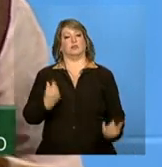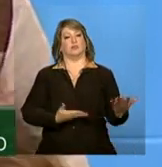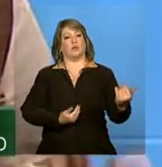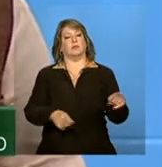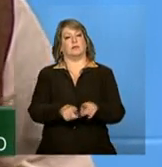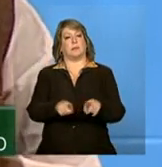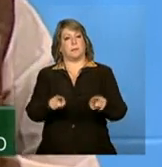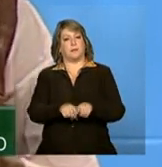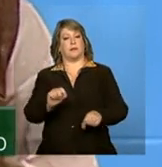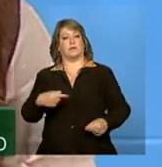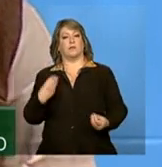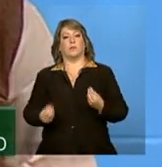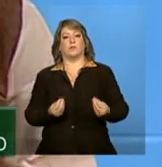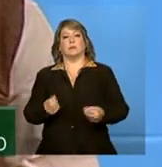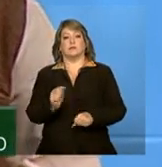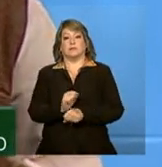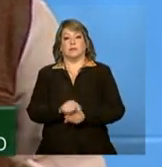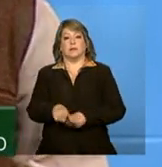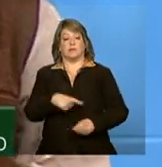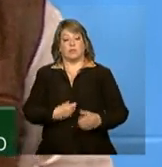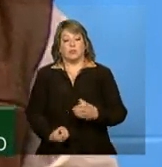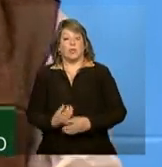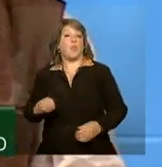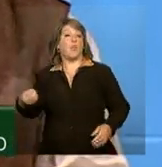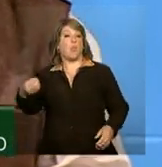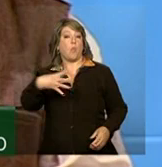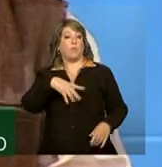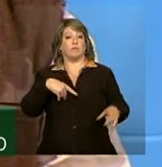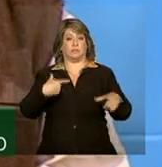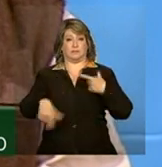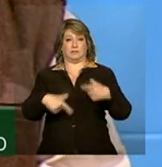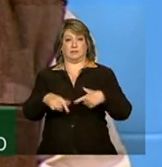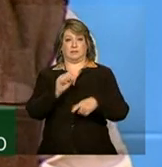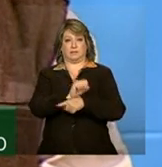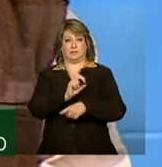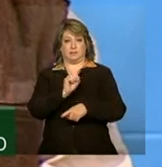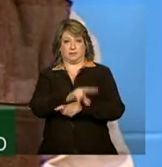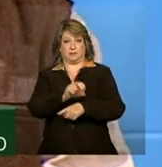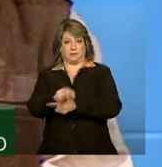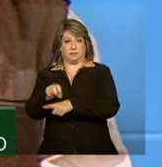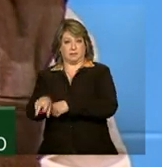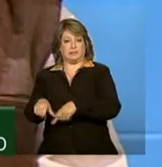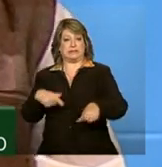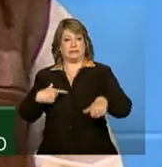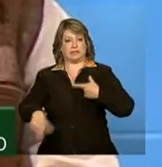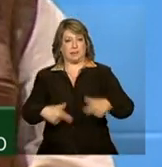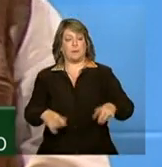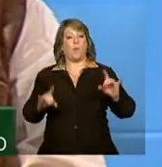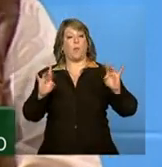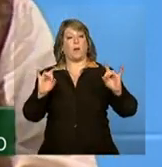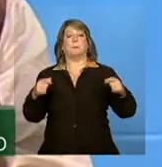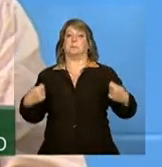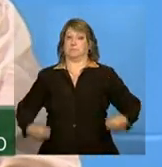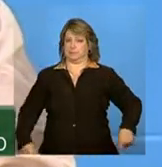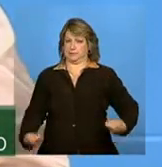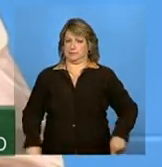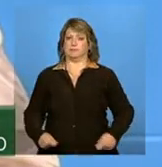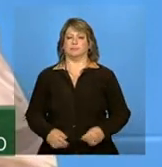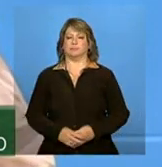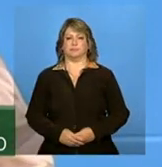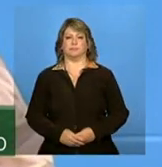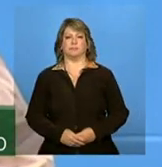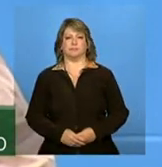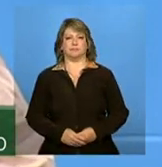à criação de novos empregos de qualidade, que são absolutamente necessários.